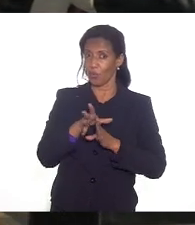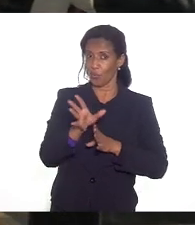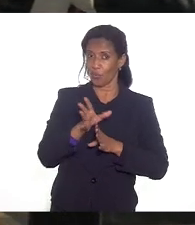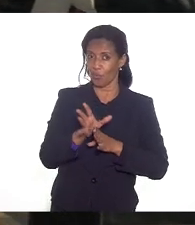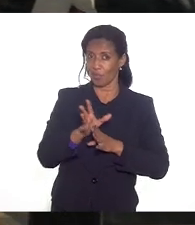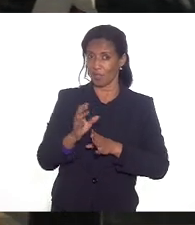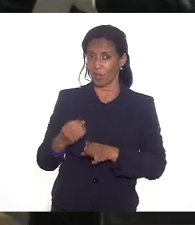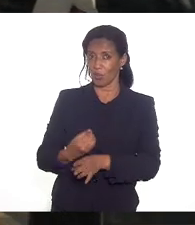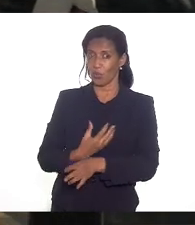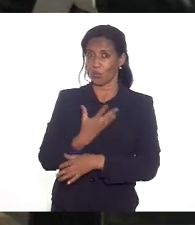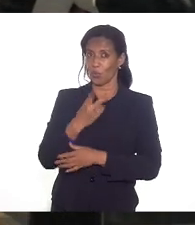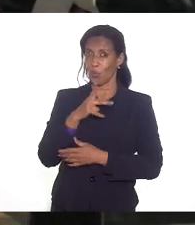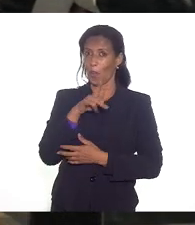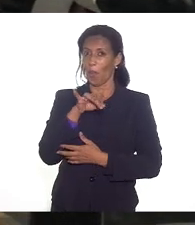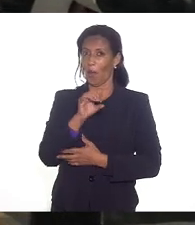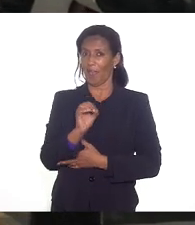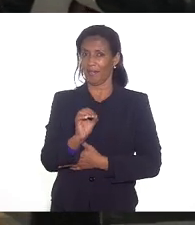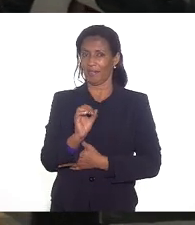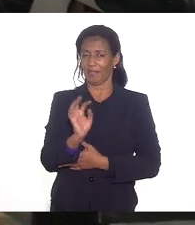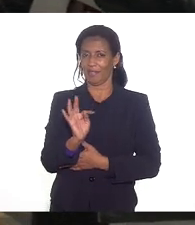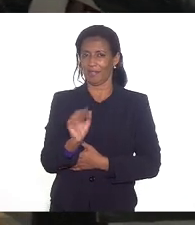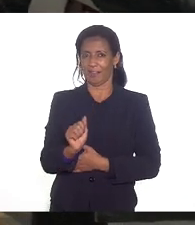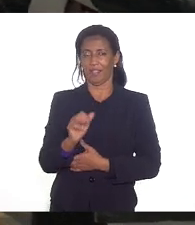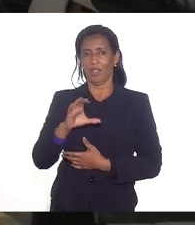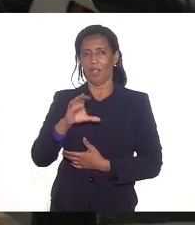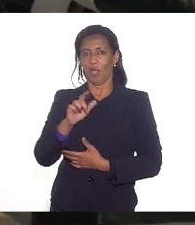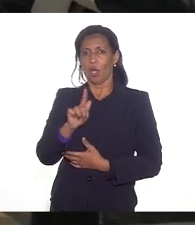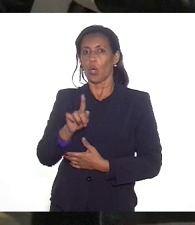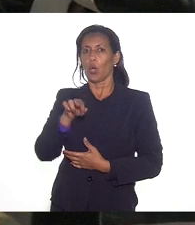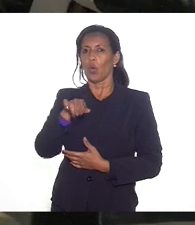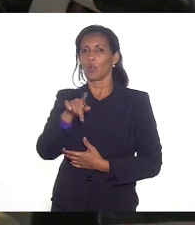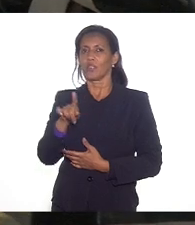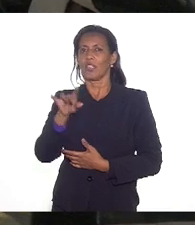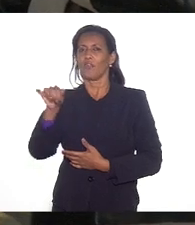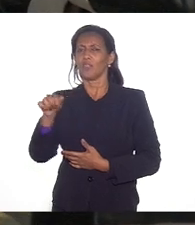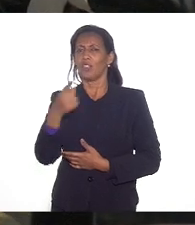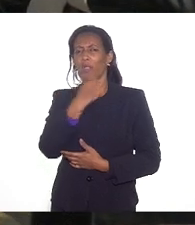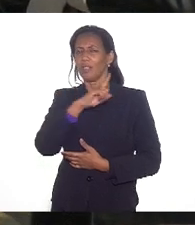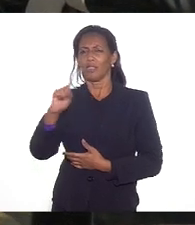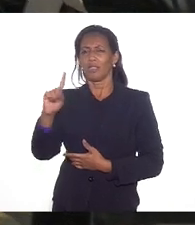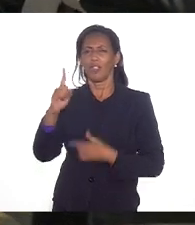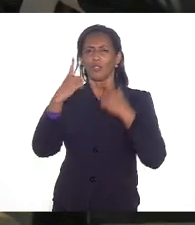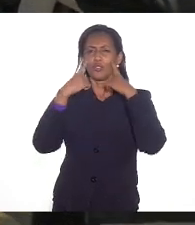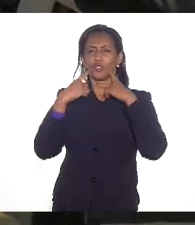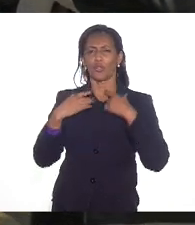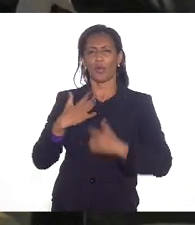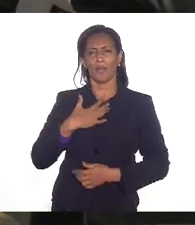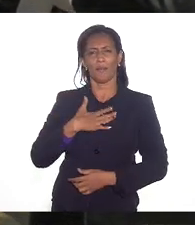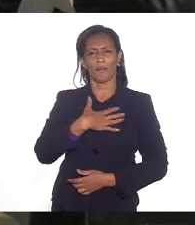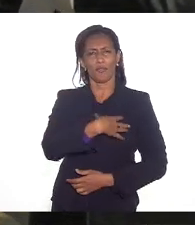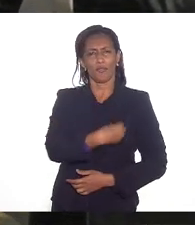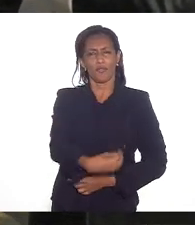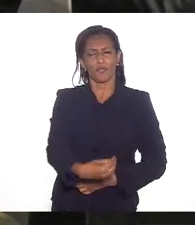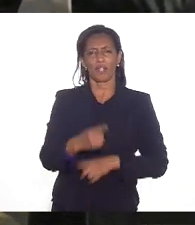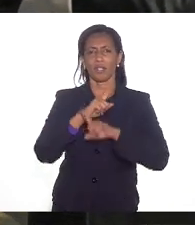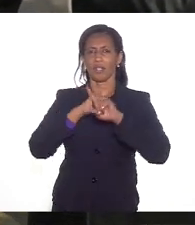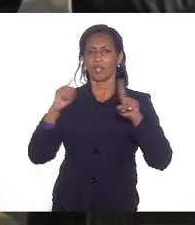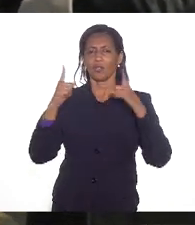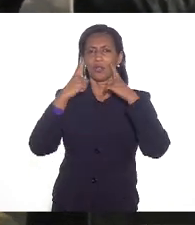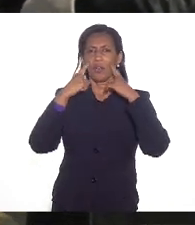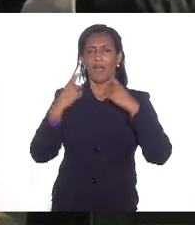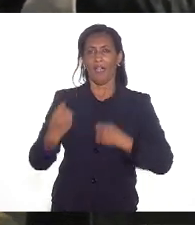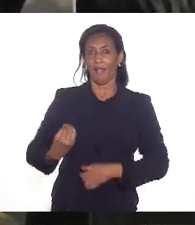do poeta Gonçalves Dias e não chores meu filho não chores que a vida